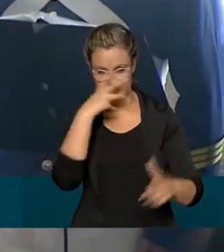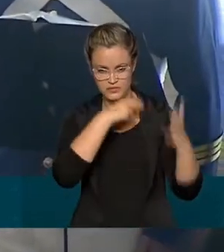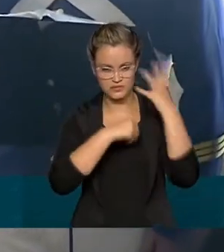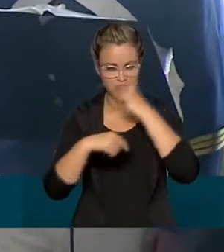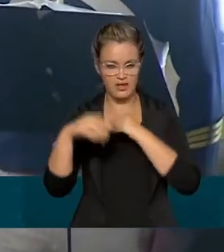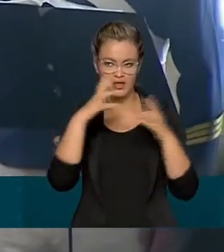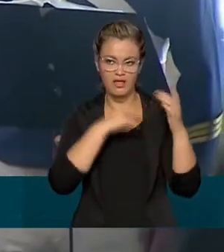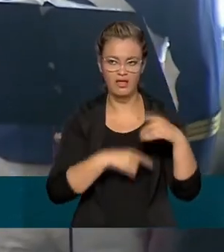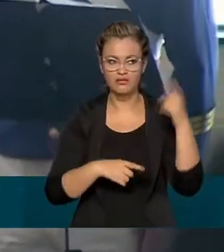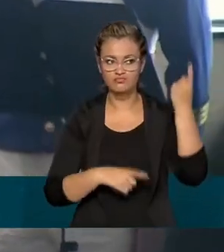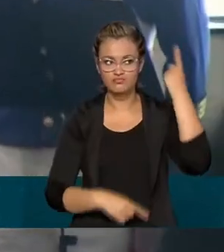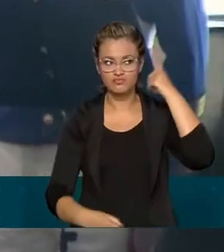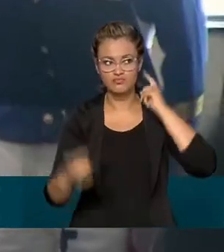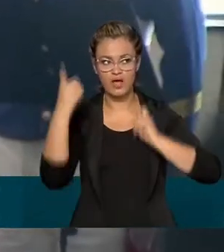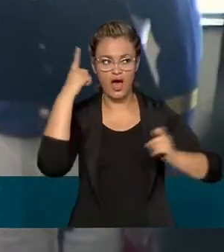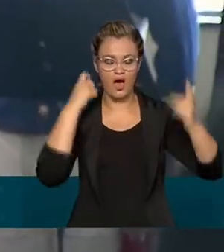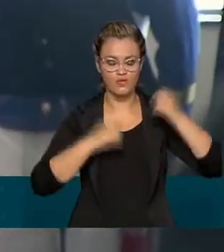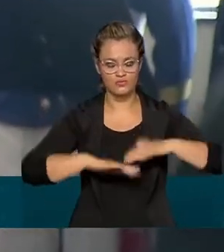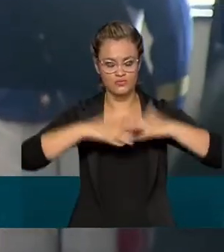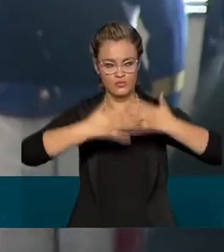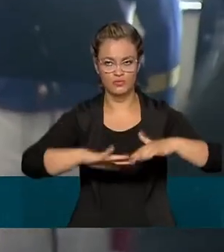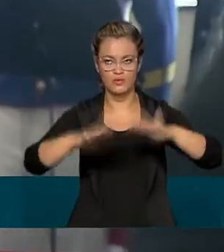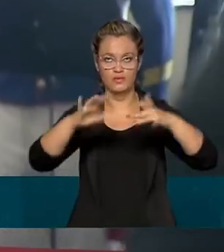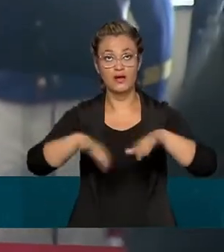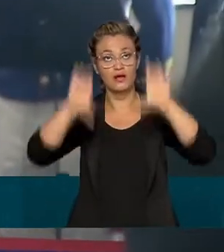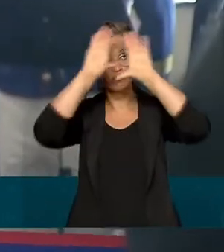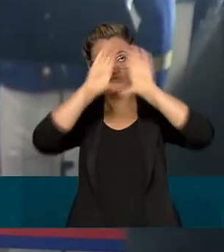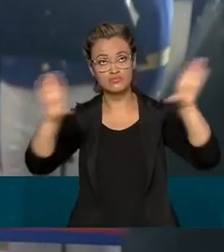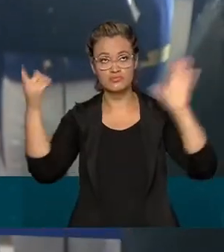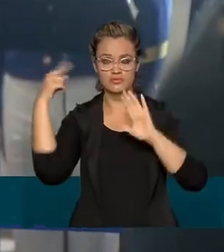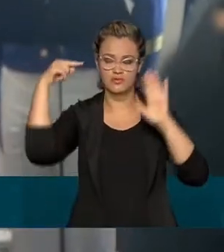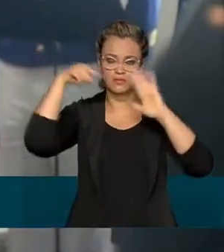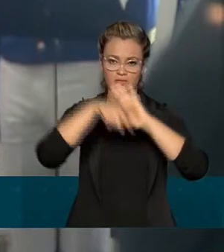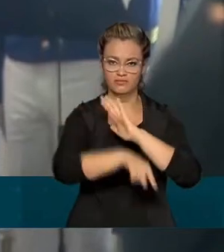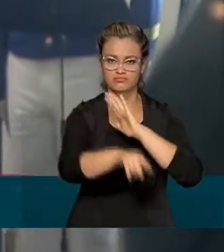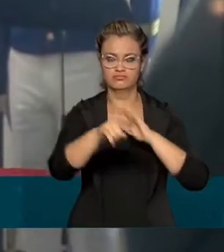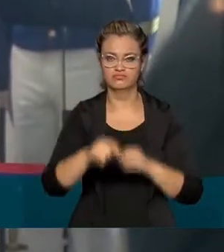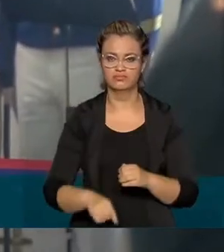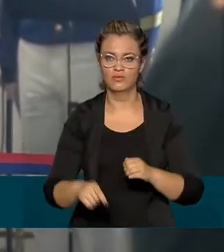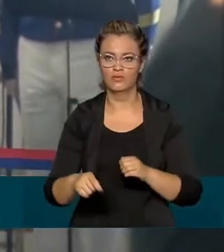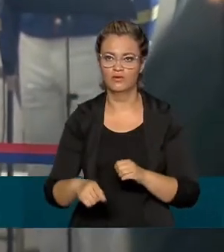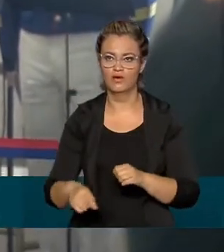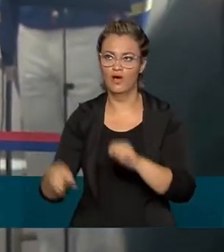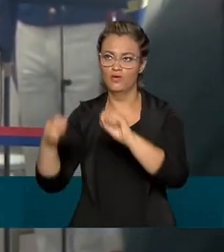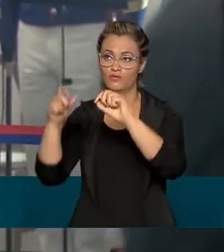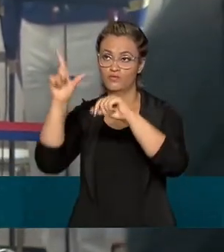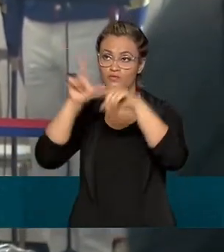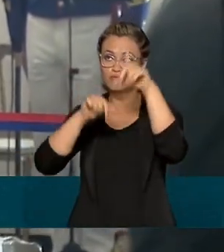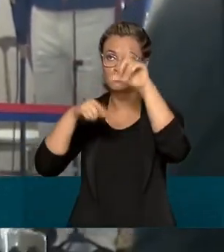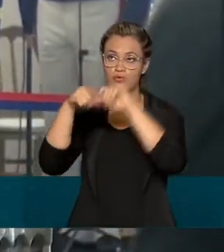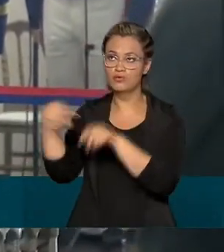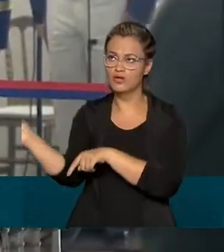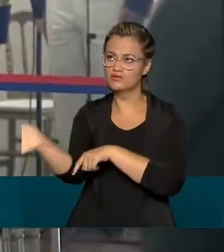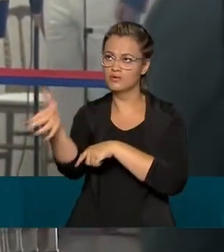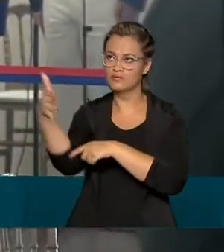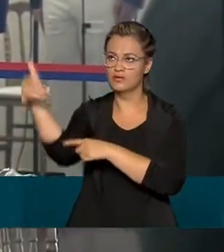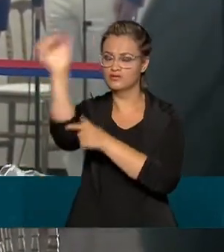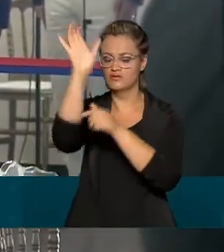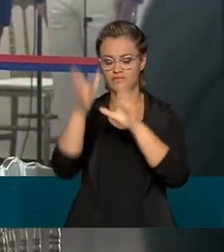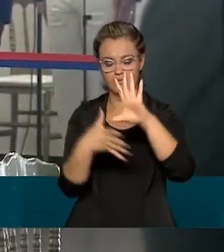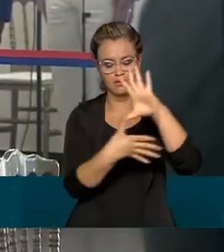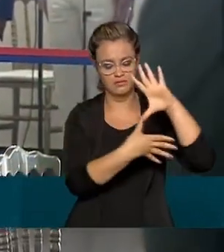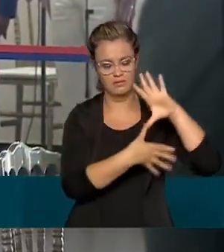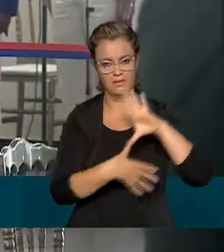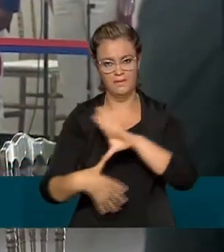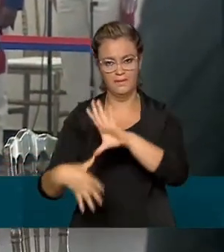Eternamente em berço esplêndido, ao som do mar e à luz do céu profundo, fulguras, ó